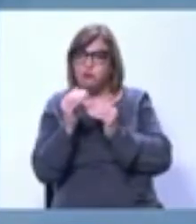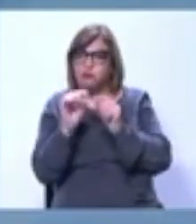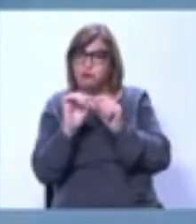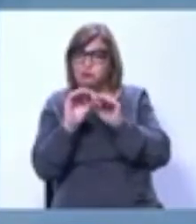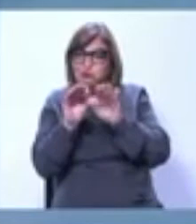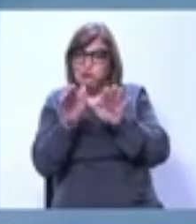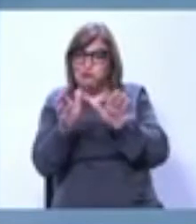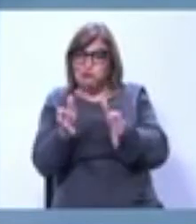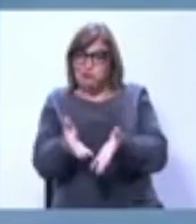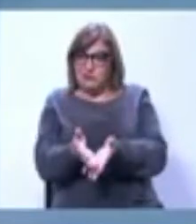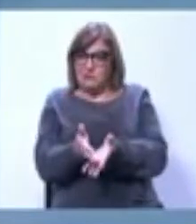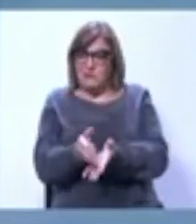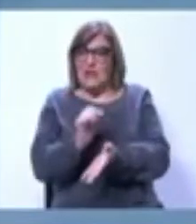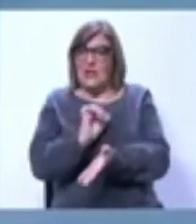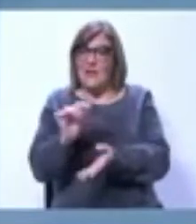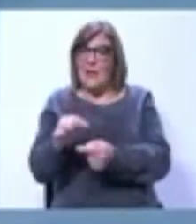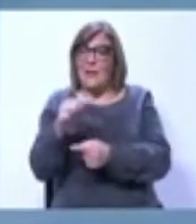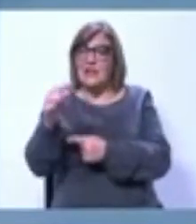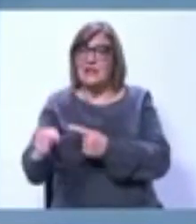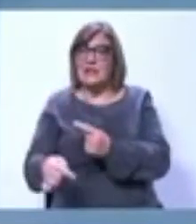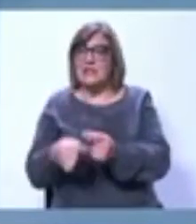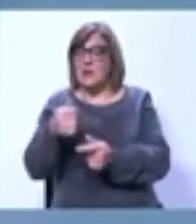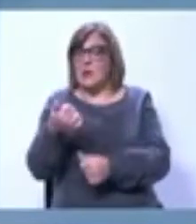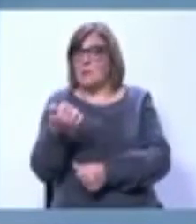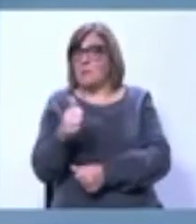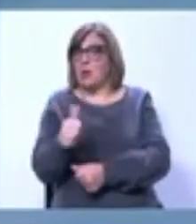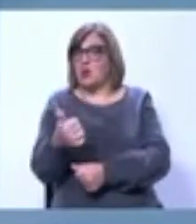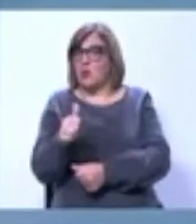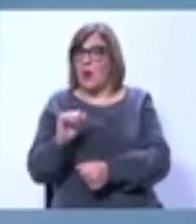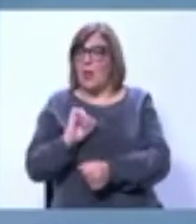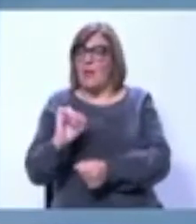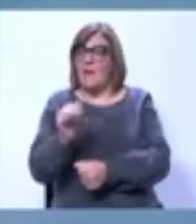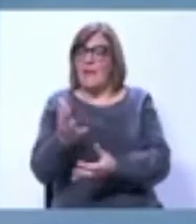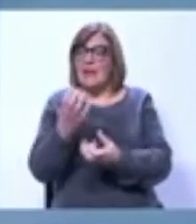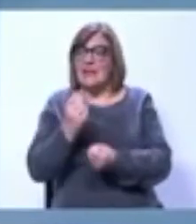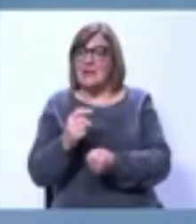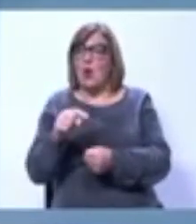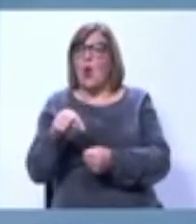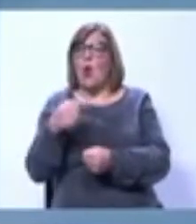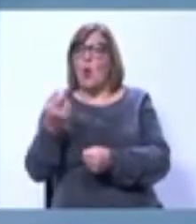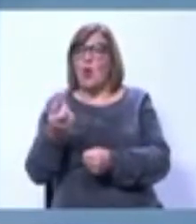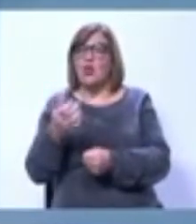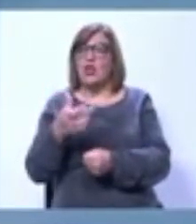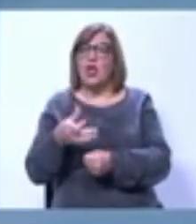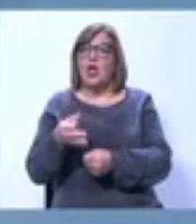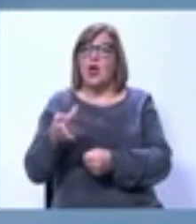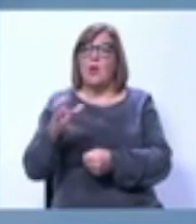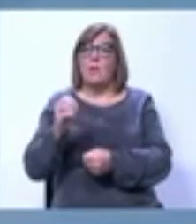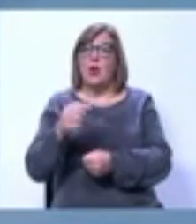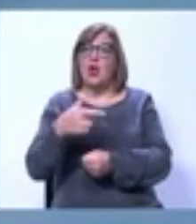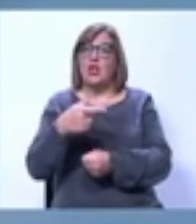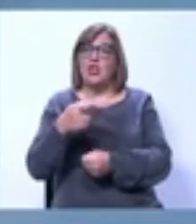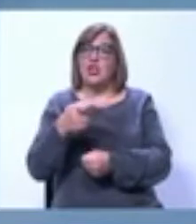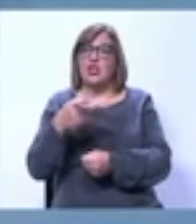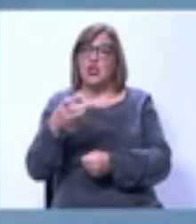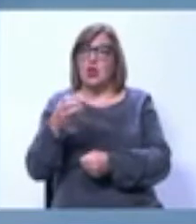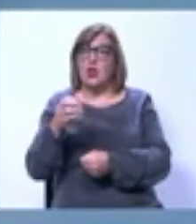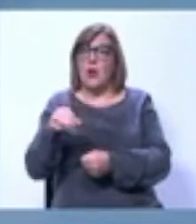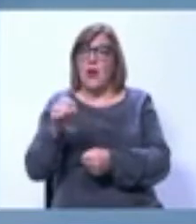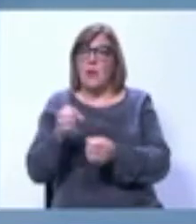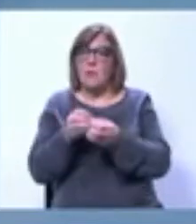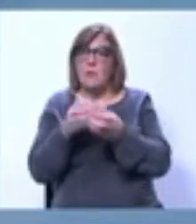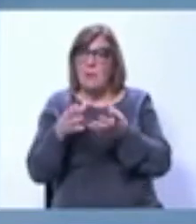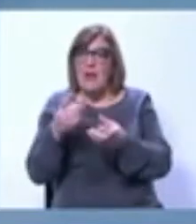avançada do ciclo menstrual recebe uma outra hormona que é progesterona que aumenta a vascularização